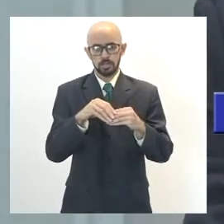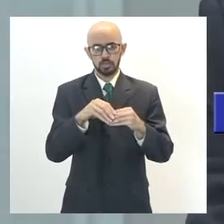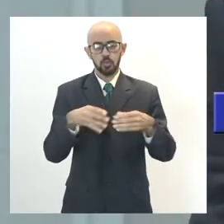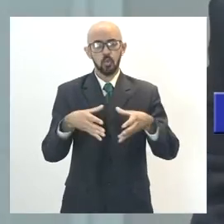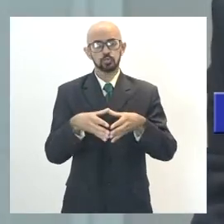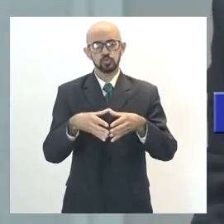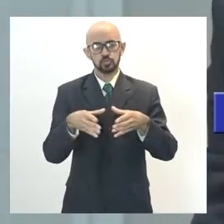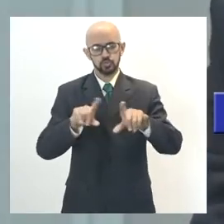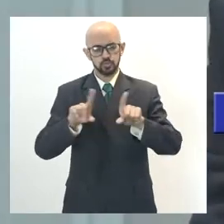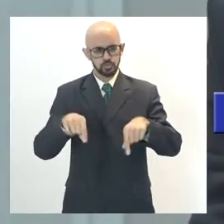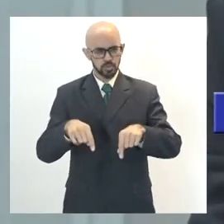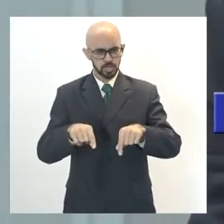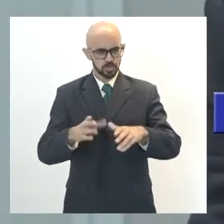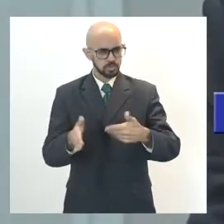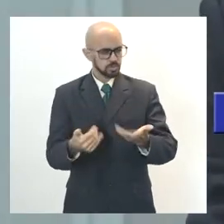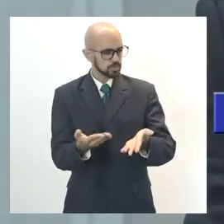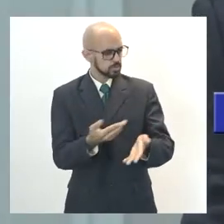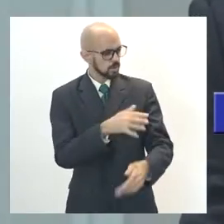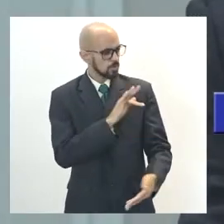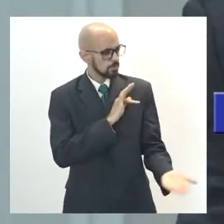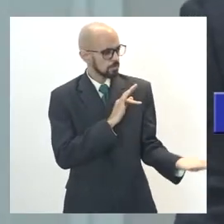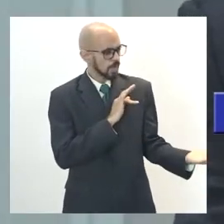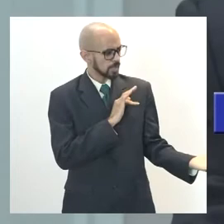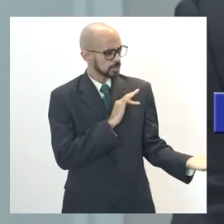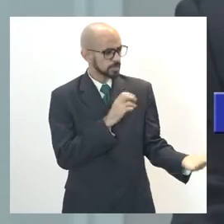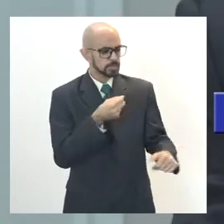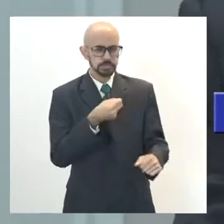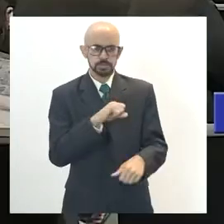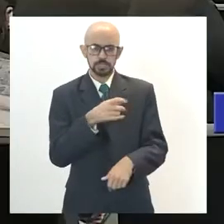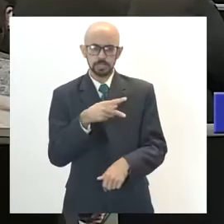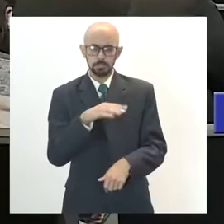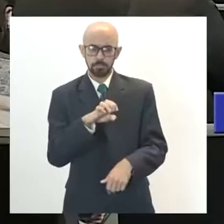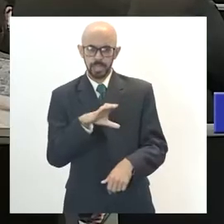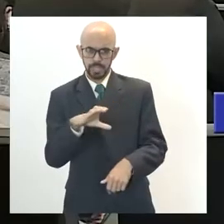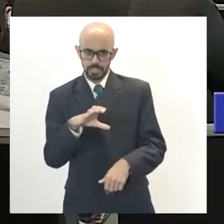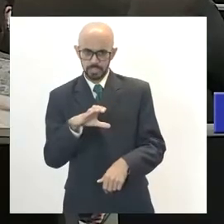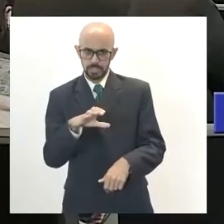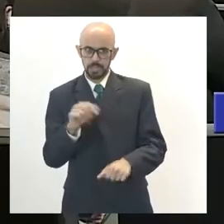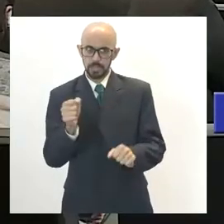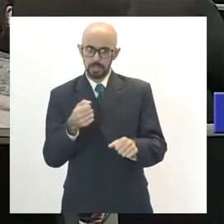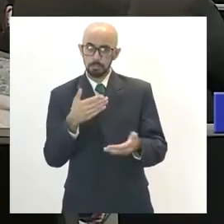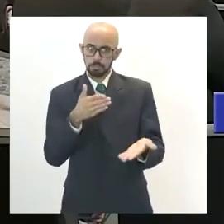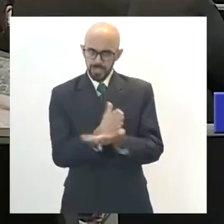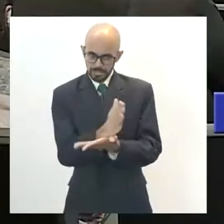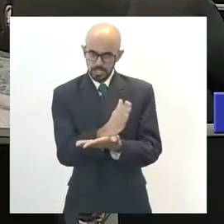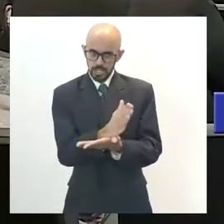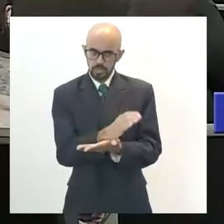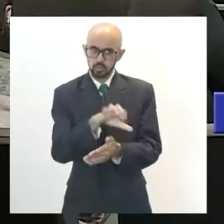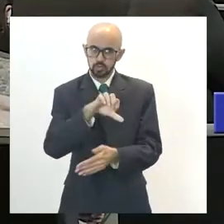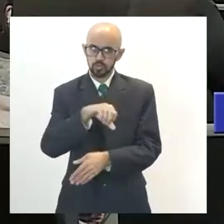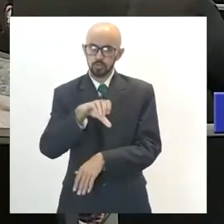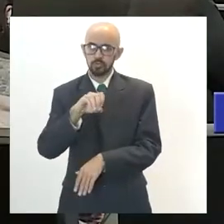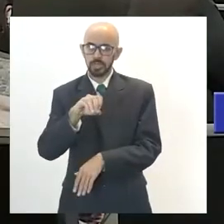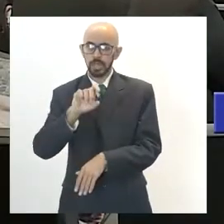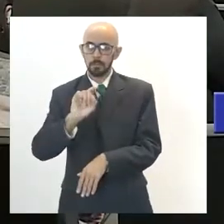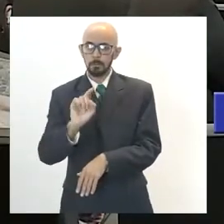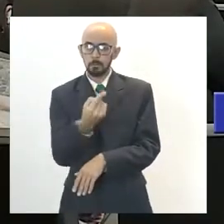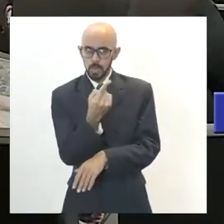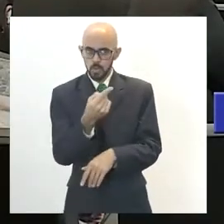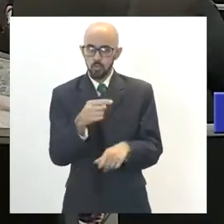Martha Rocha que você acha pack passar dos 90 mil cargos hoje